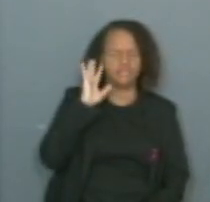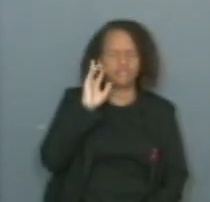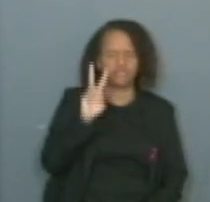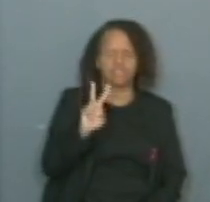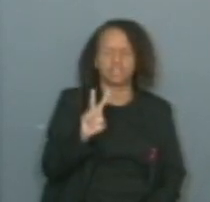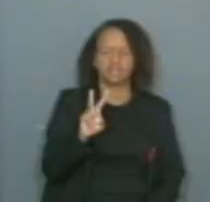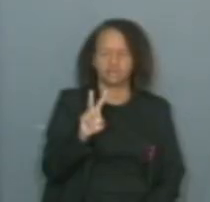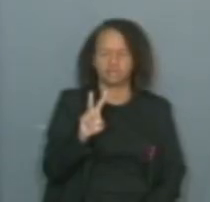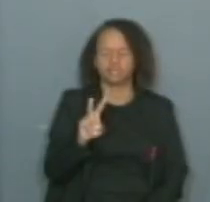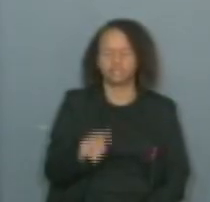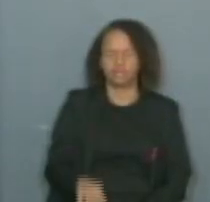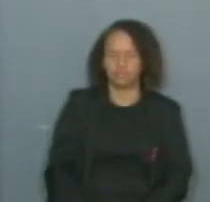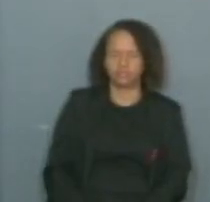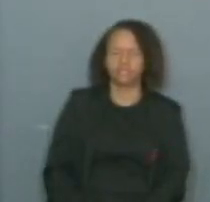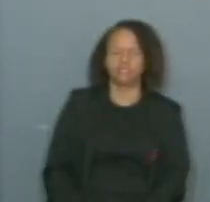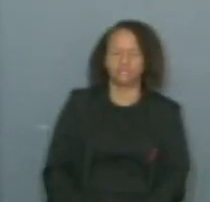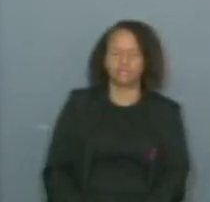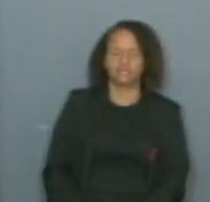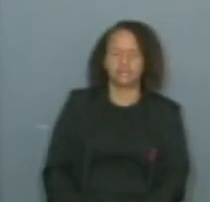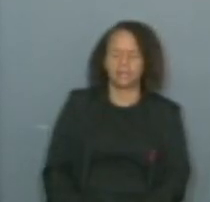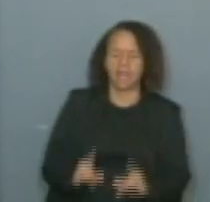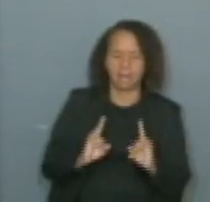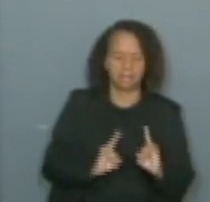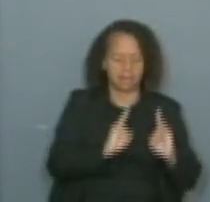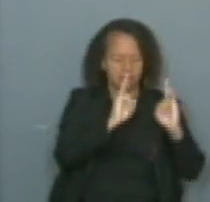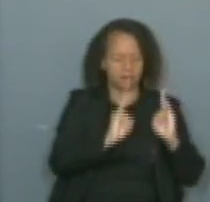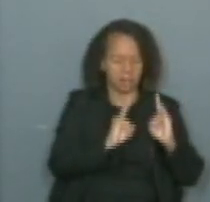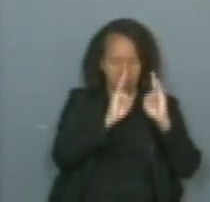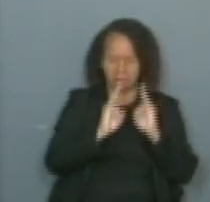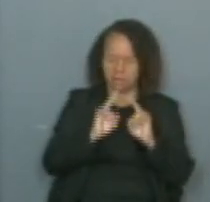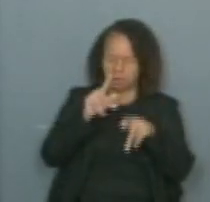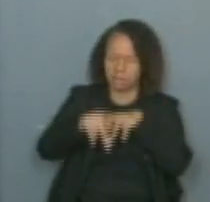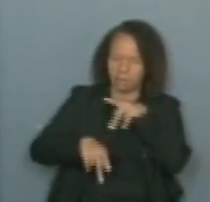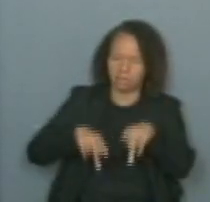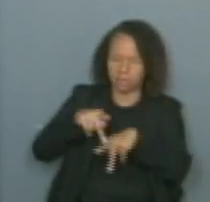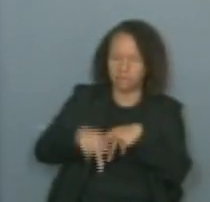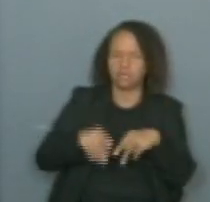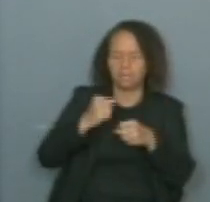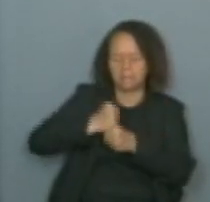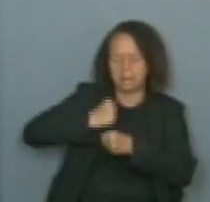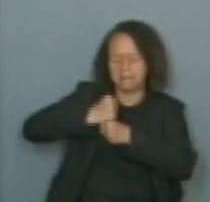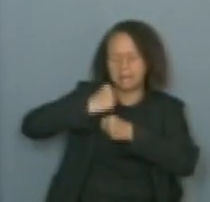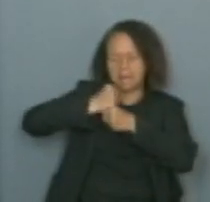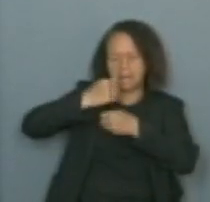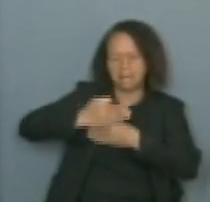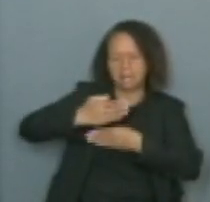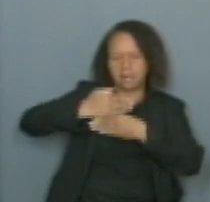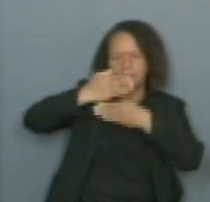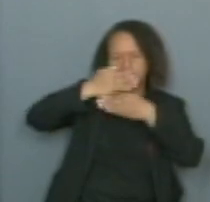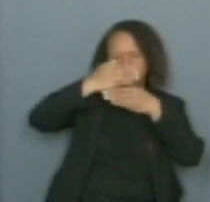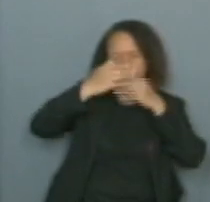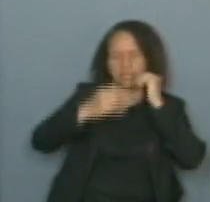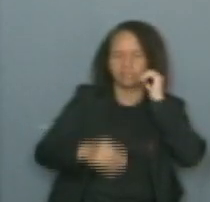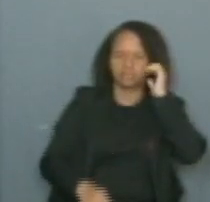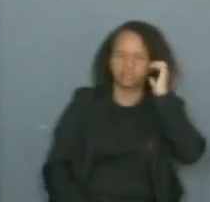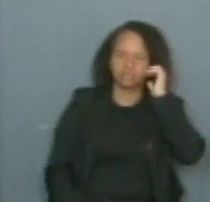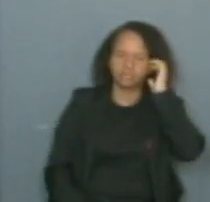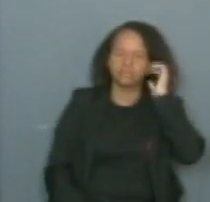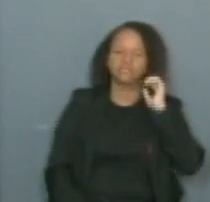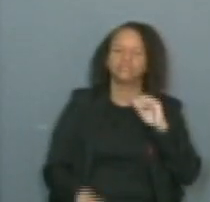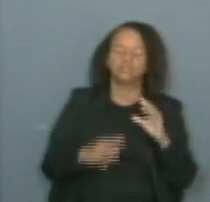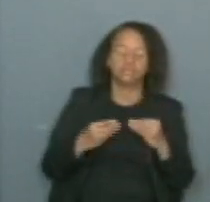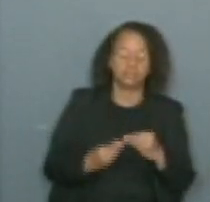na cessão de apartamentos populares, nos habitacionais construídos pela prefeitura, que